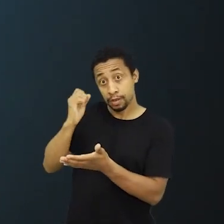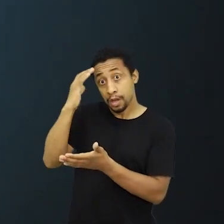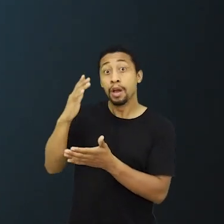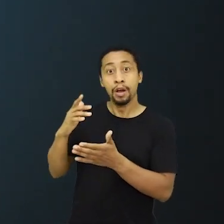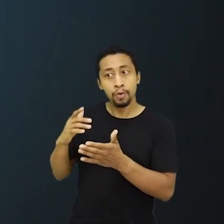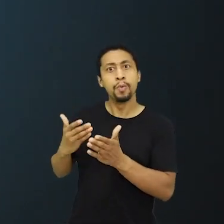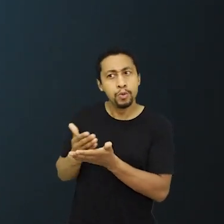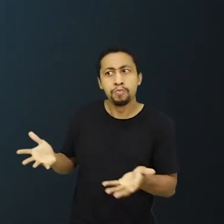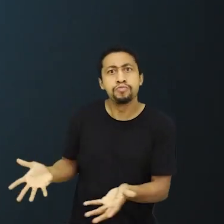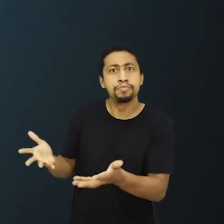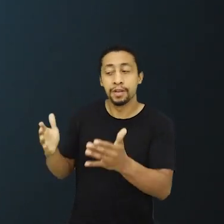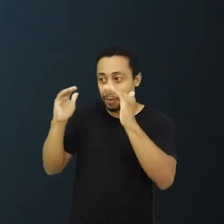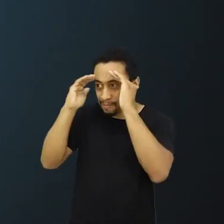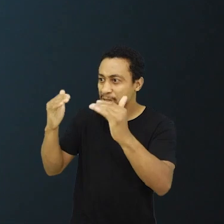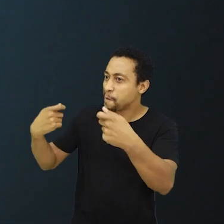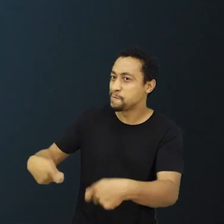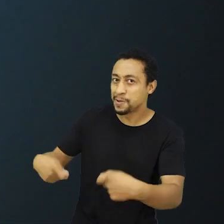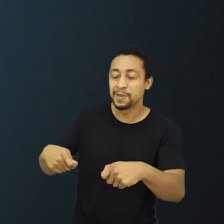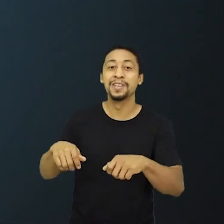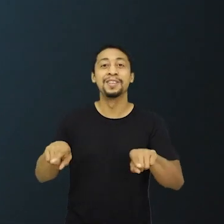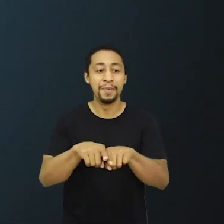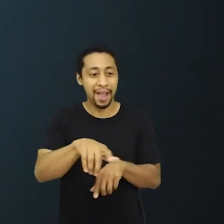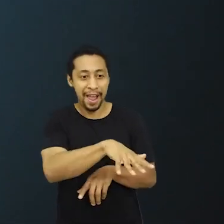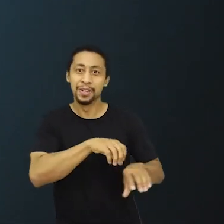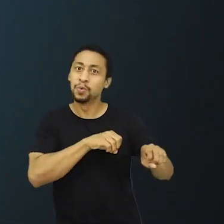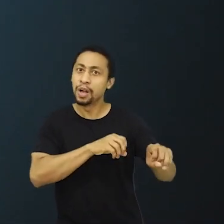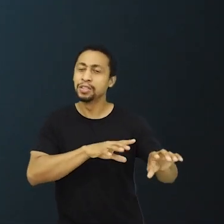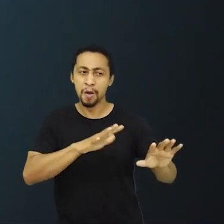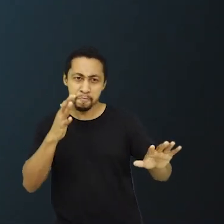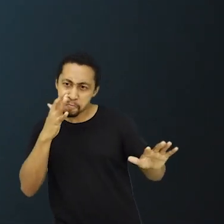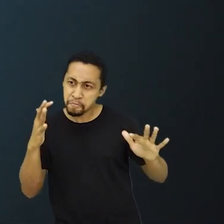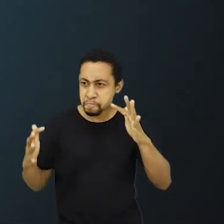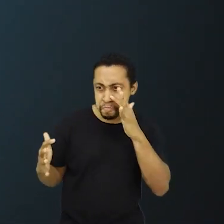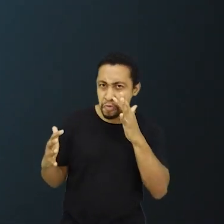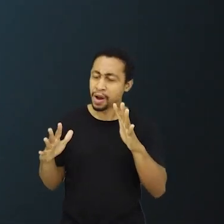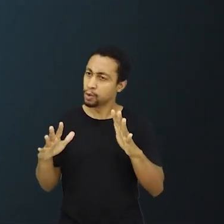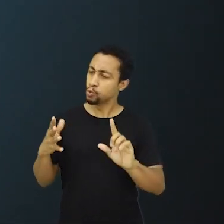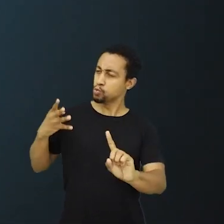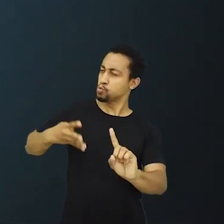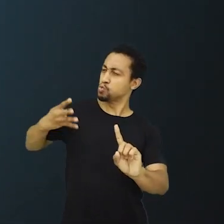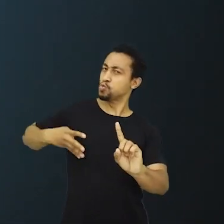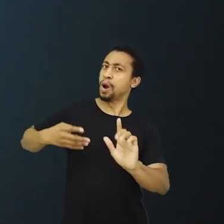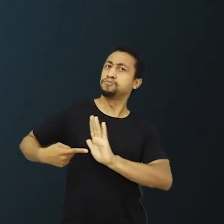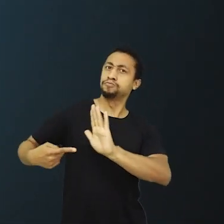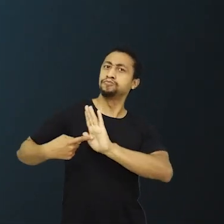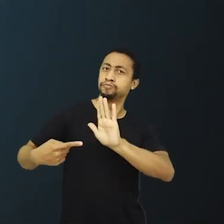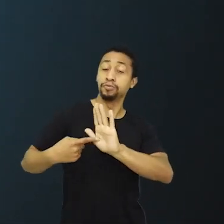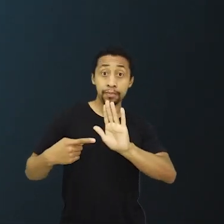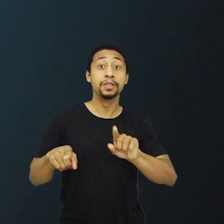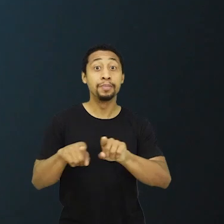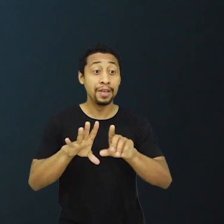outras atividades, a área de educação, começou a ser bastante reconhecida pelo portal Memórias da Ditadura e o projeto de educação